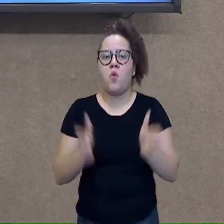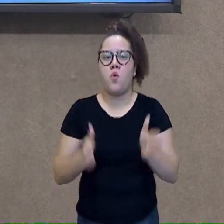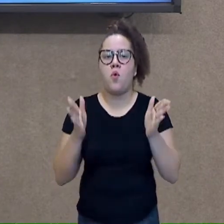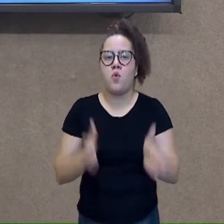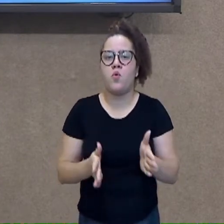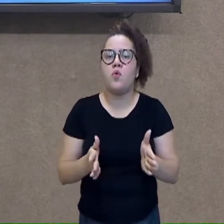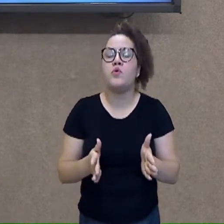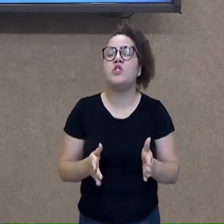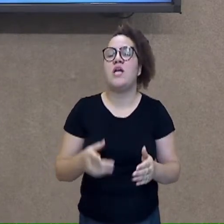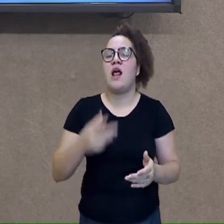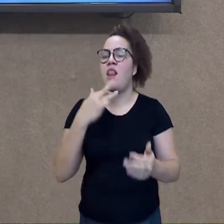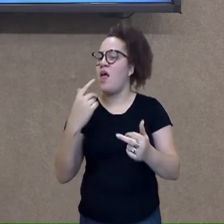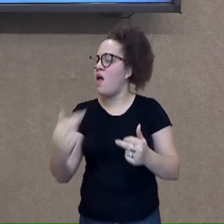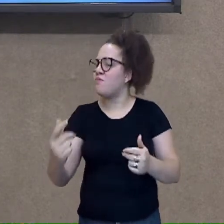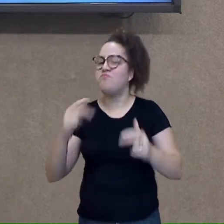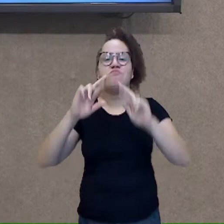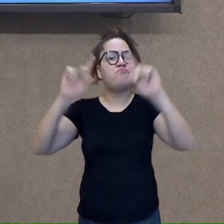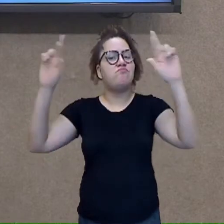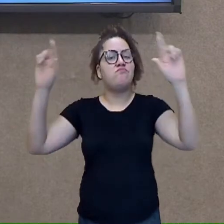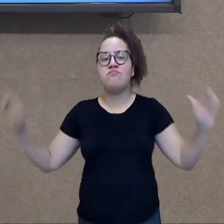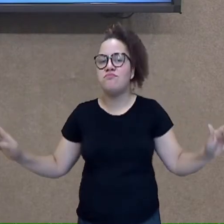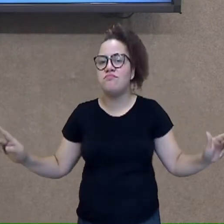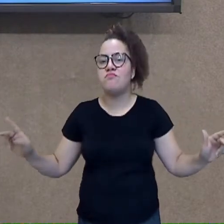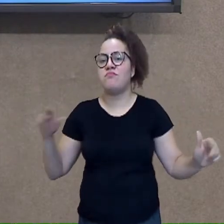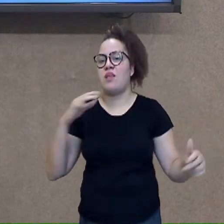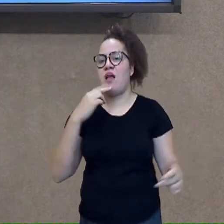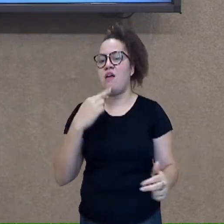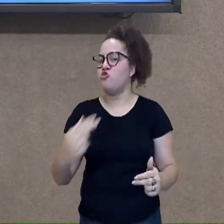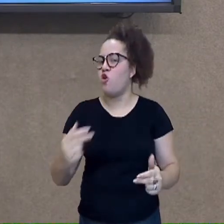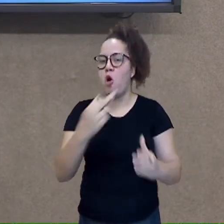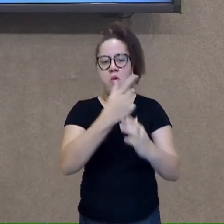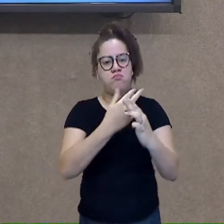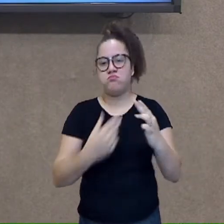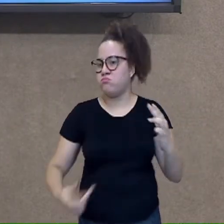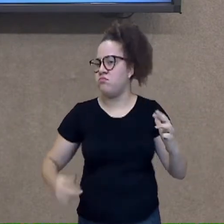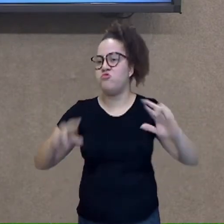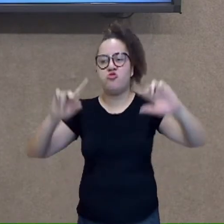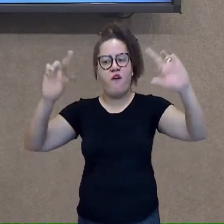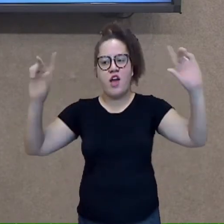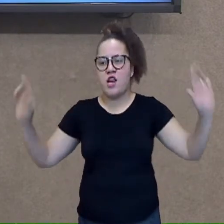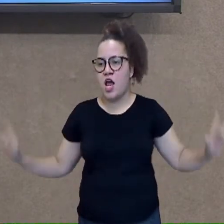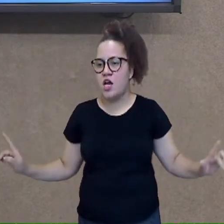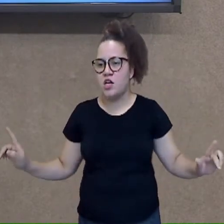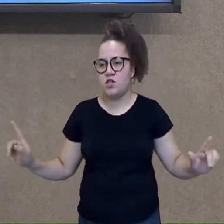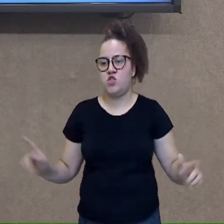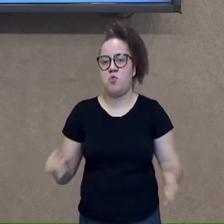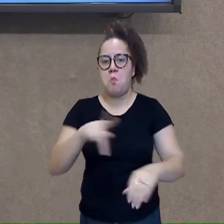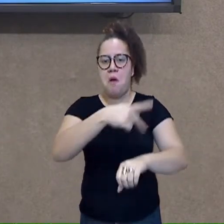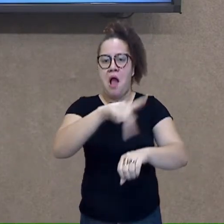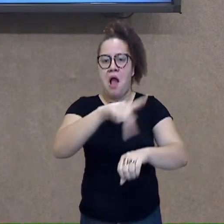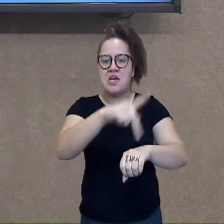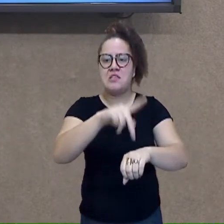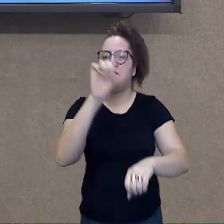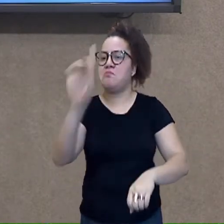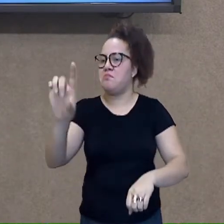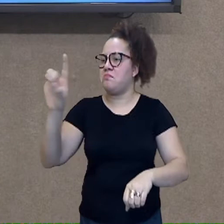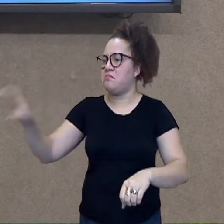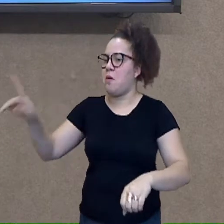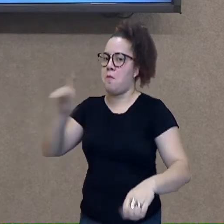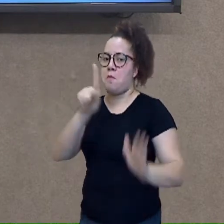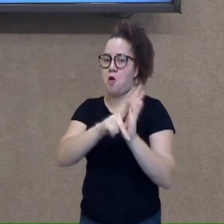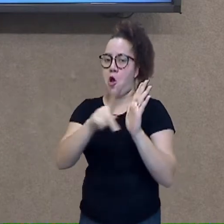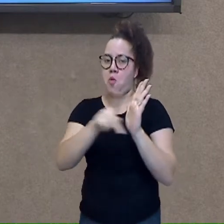temos dialetos diferentes, nós temos línguas diferentes, né? Cada país apropria-se do seu sistema